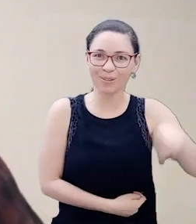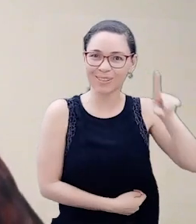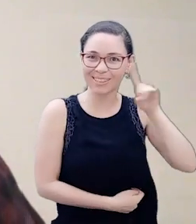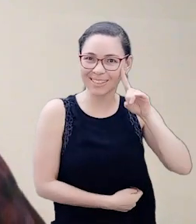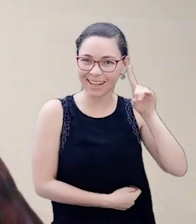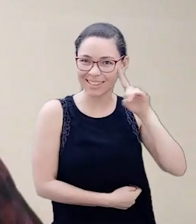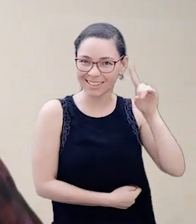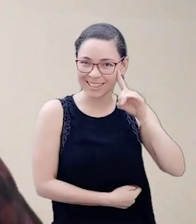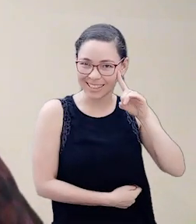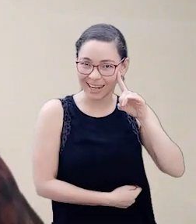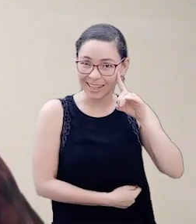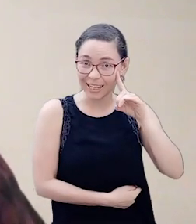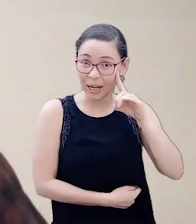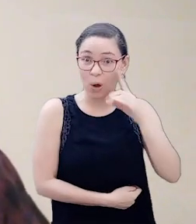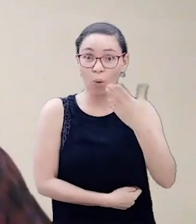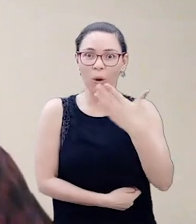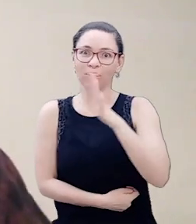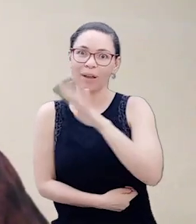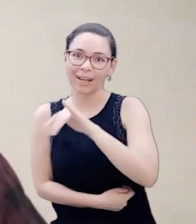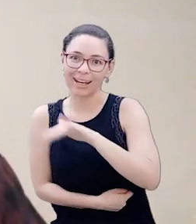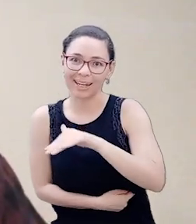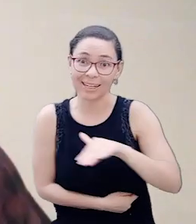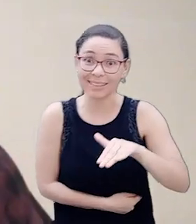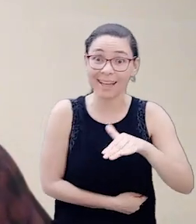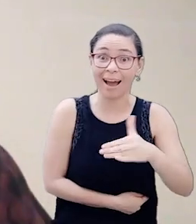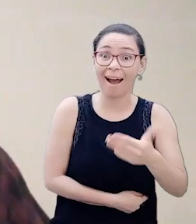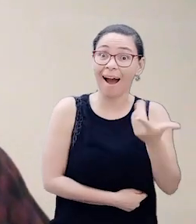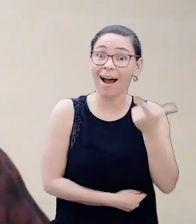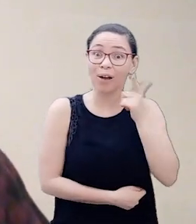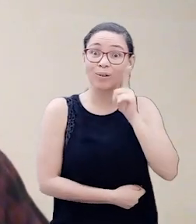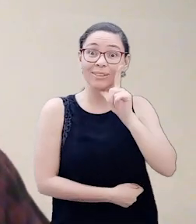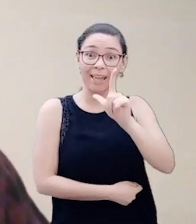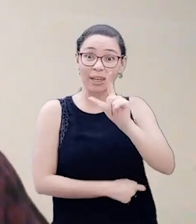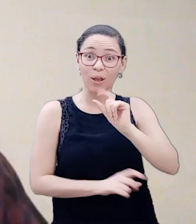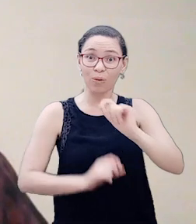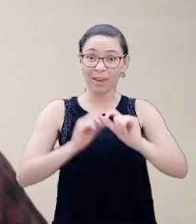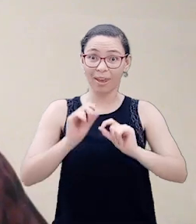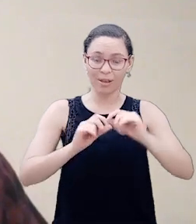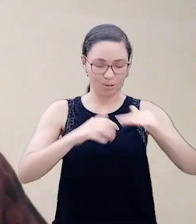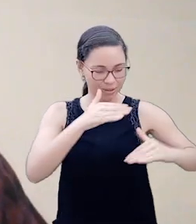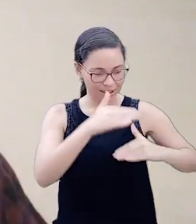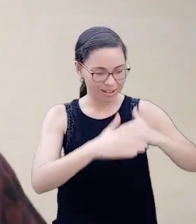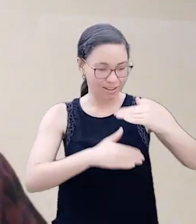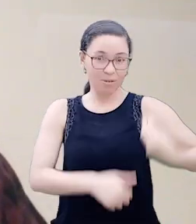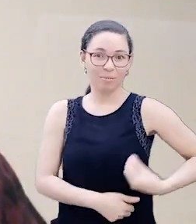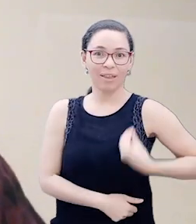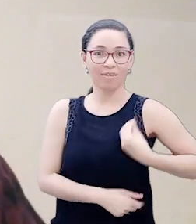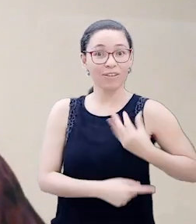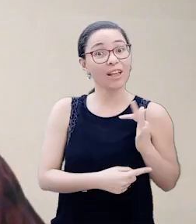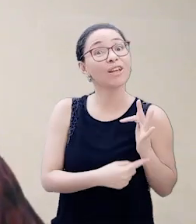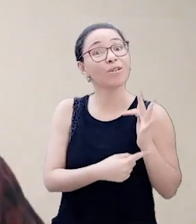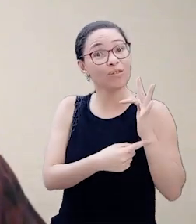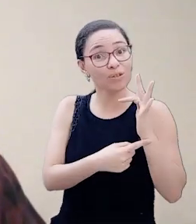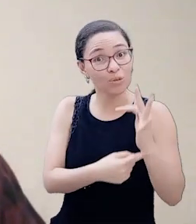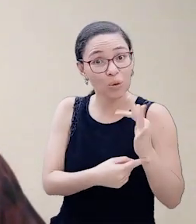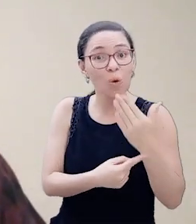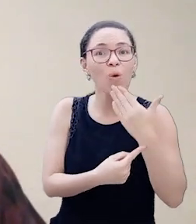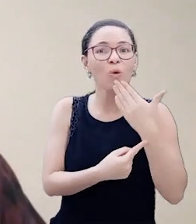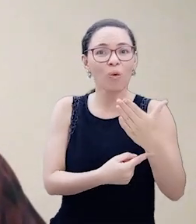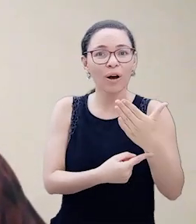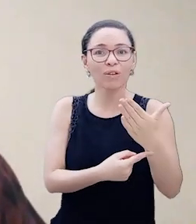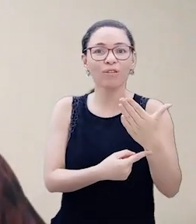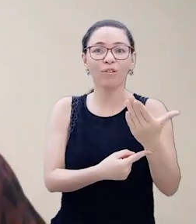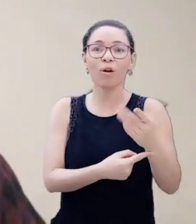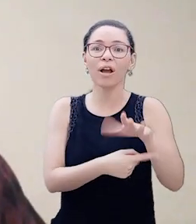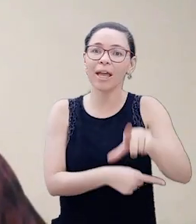e de brincadeiras, nos ajuda na humanização, nos ajuda no reconhecimento de si e do próximo, e no